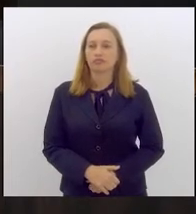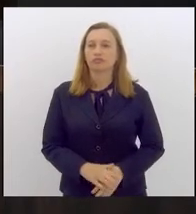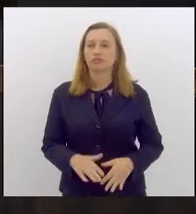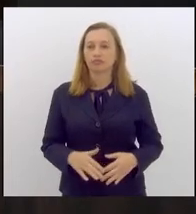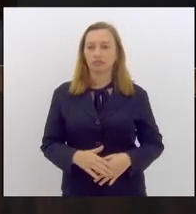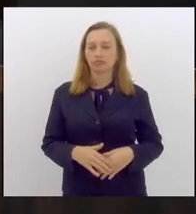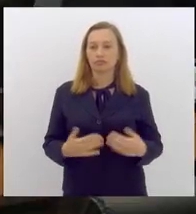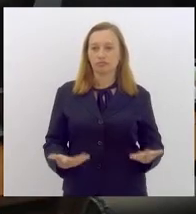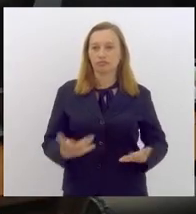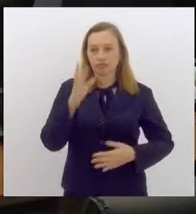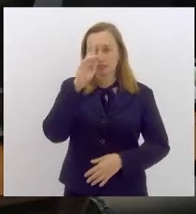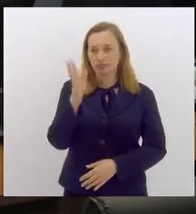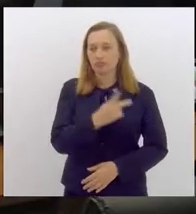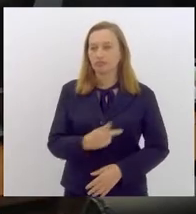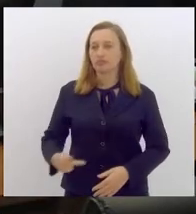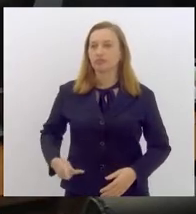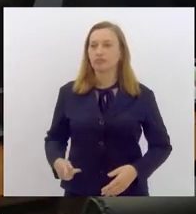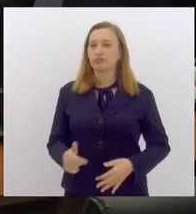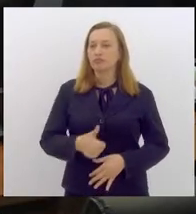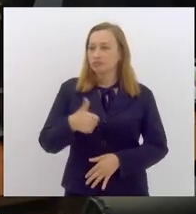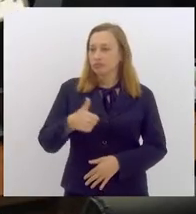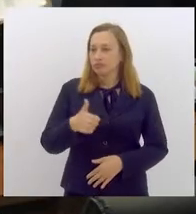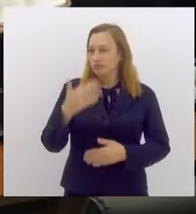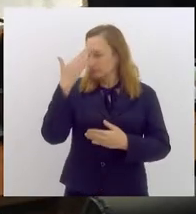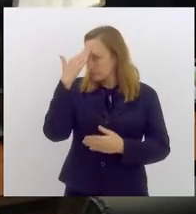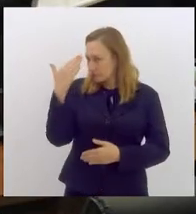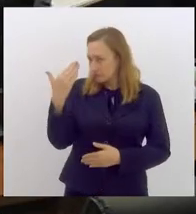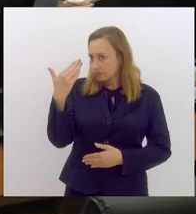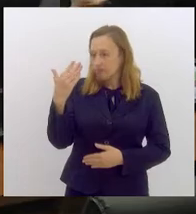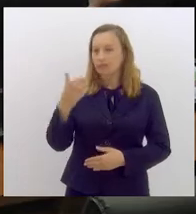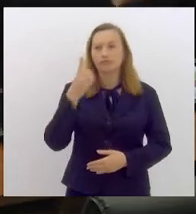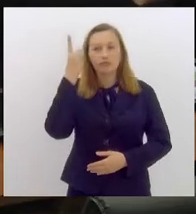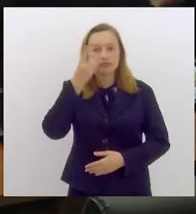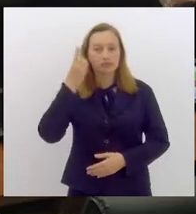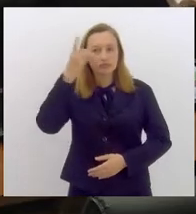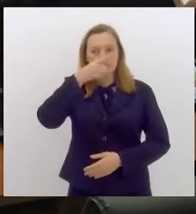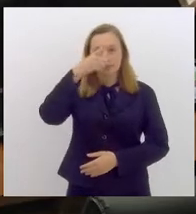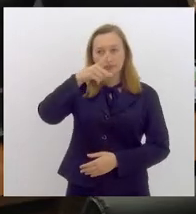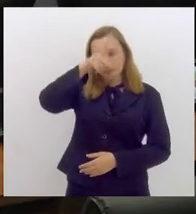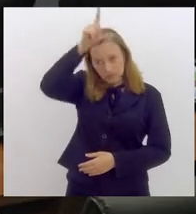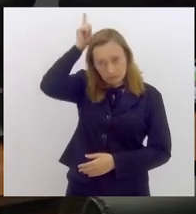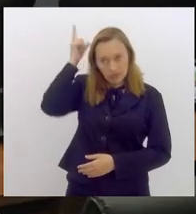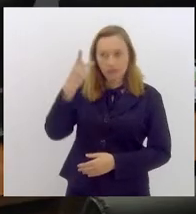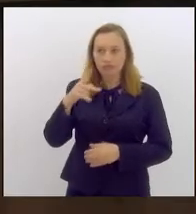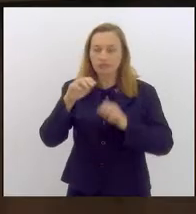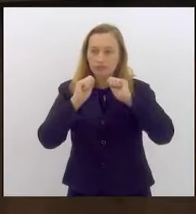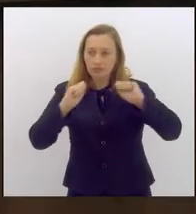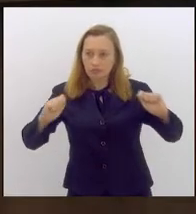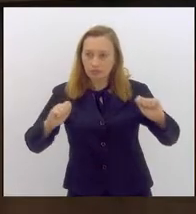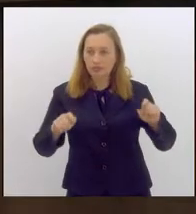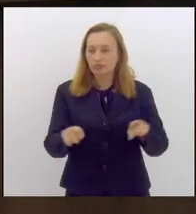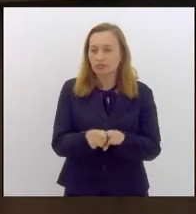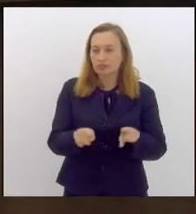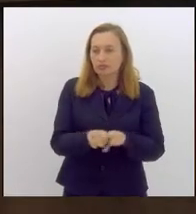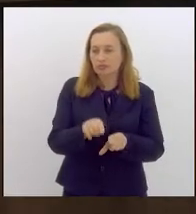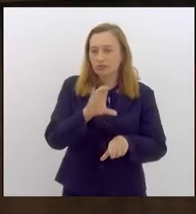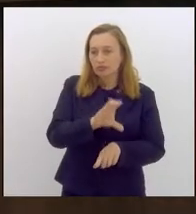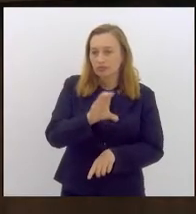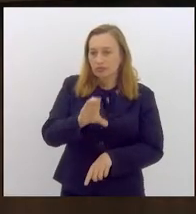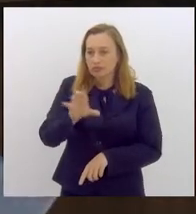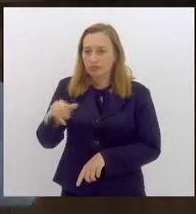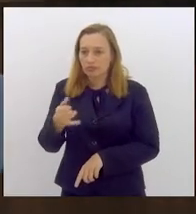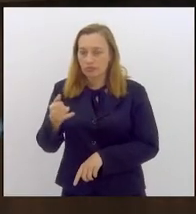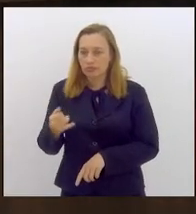Então, senhora presidenta, primeiramente agradecer, deputado Luiz Paulo, sua assessoria e assessoria da CCJ pelo